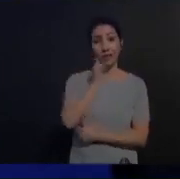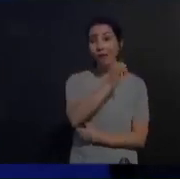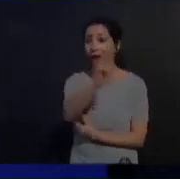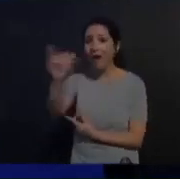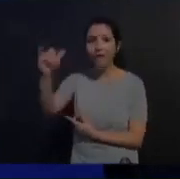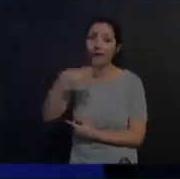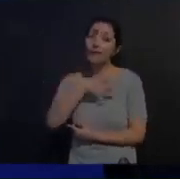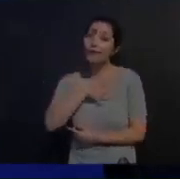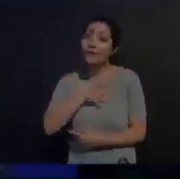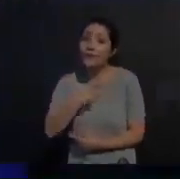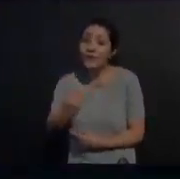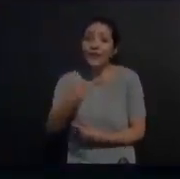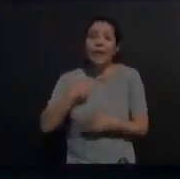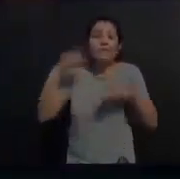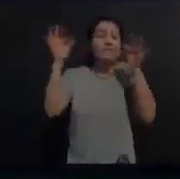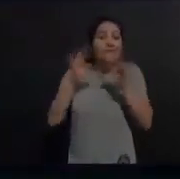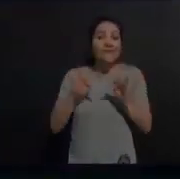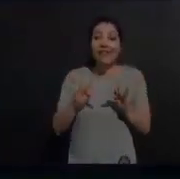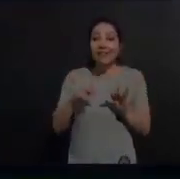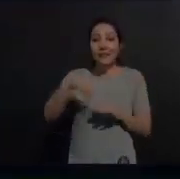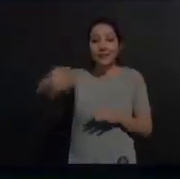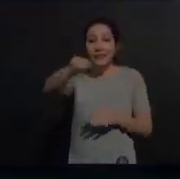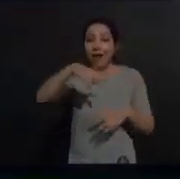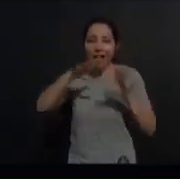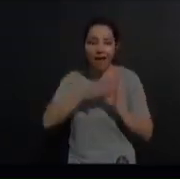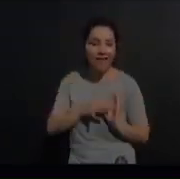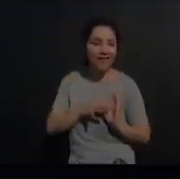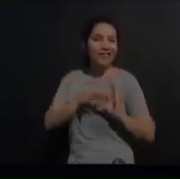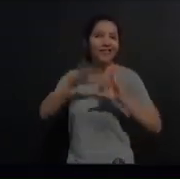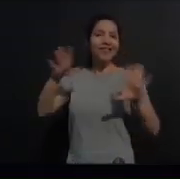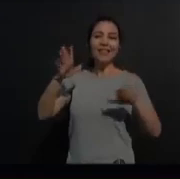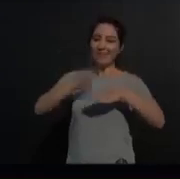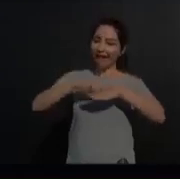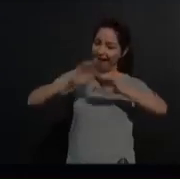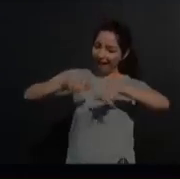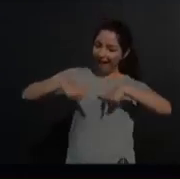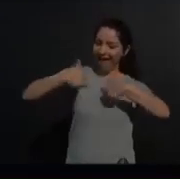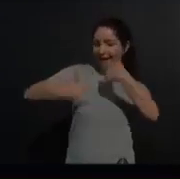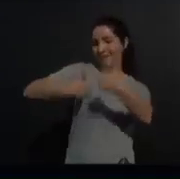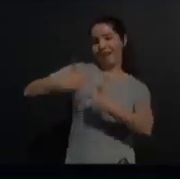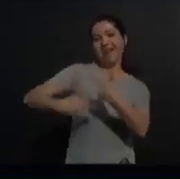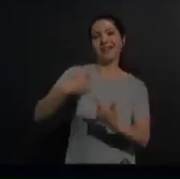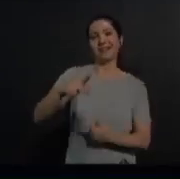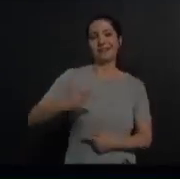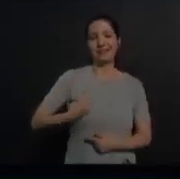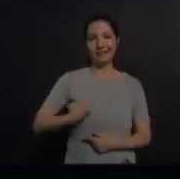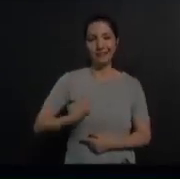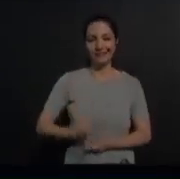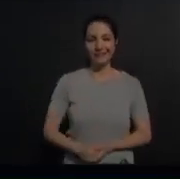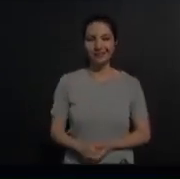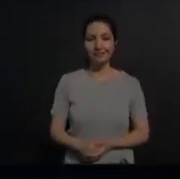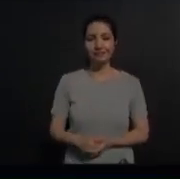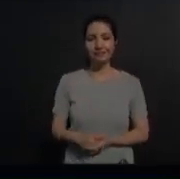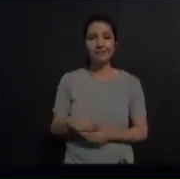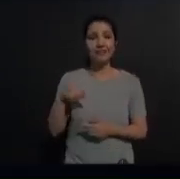tão feliz, filho, com o que você tem deixado eu fazer na sua vida. Gente,